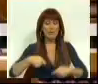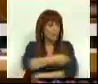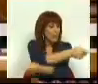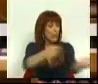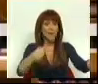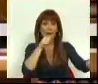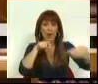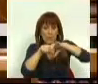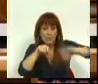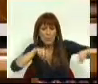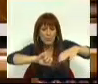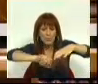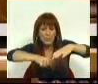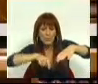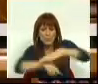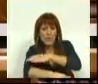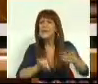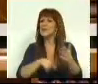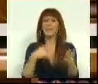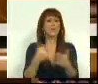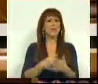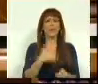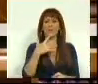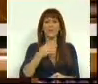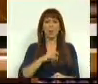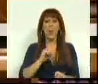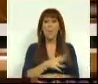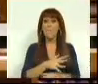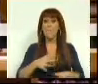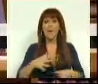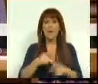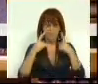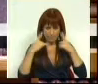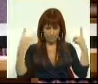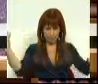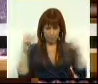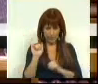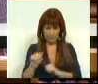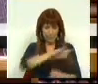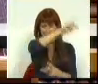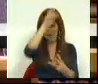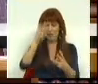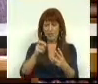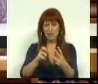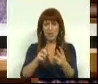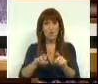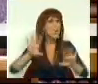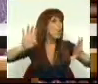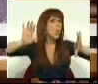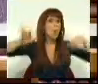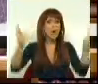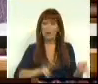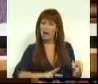abastecimento e saneamento sejam sempre total ou maioritariamente públicos. Em terceiro lugar, que